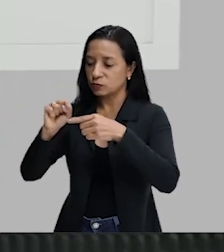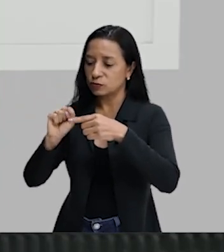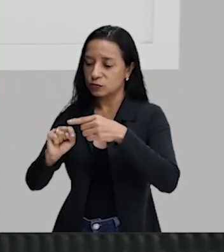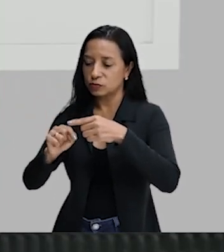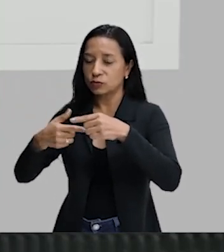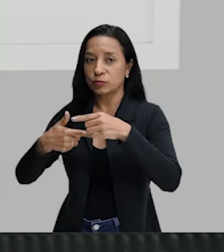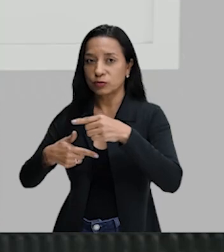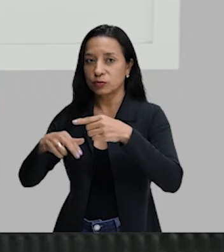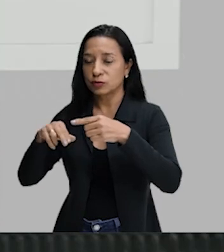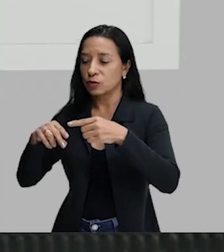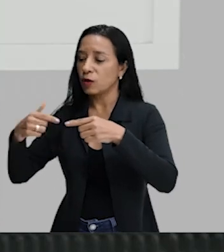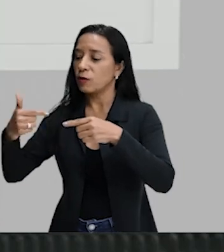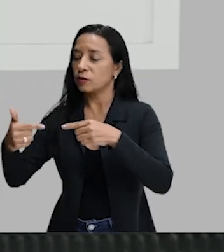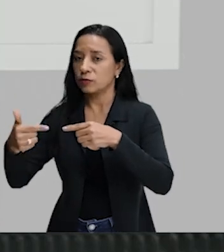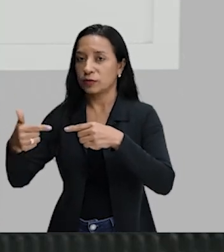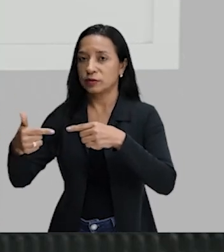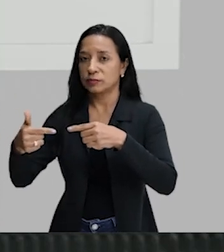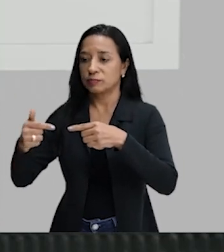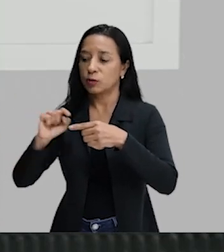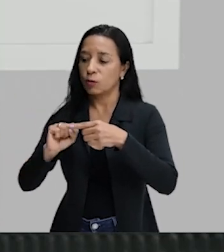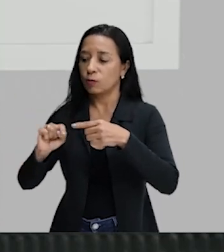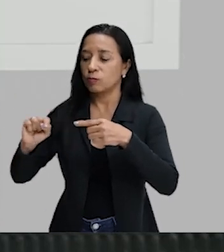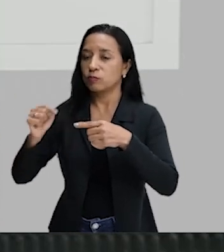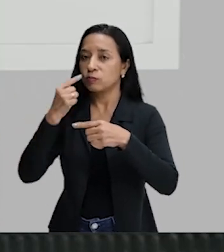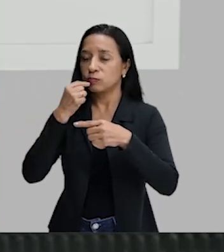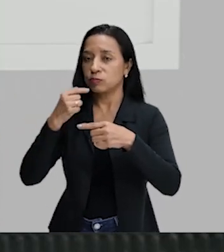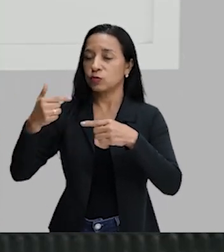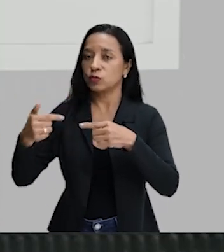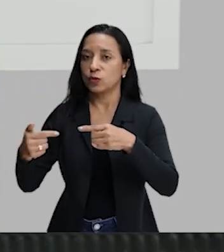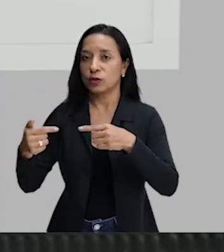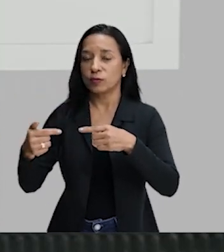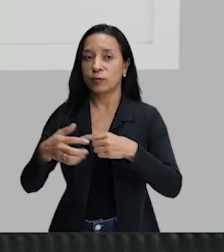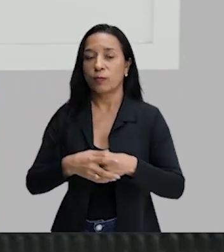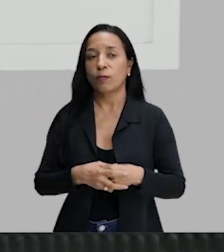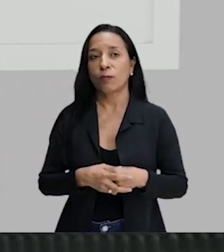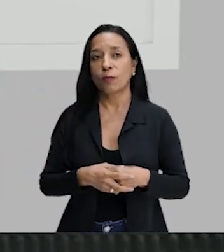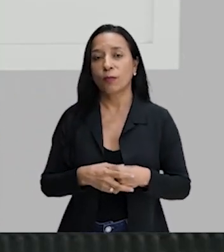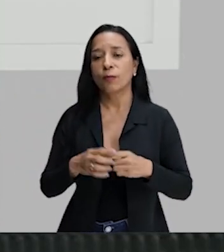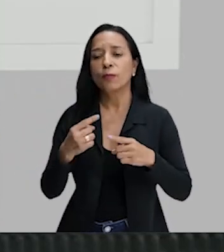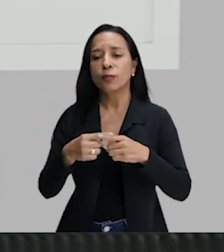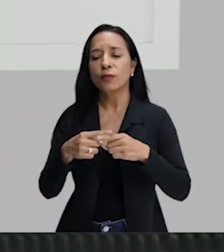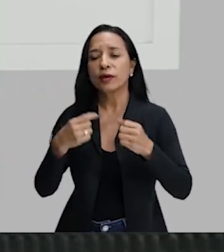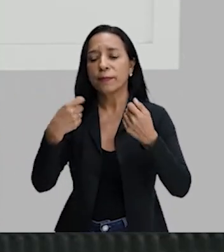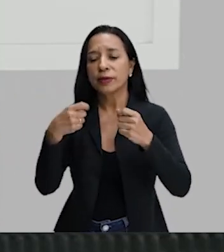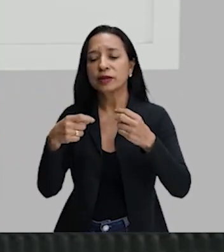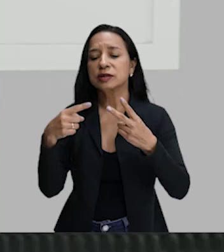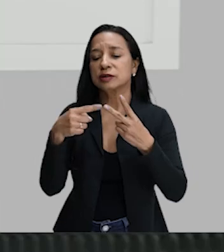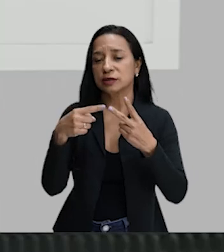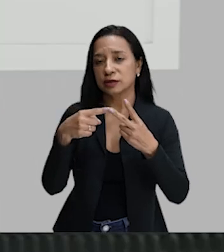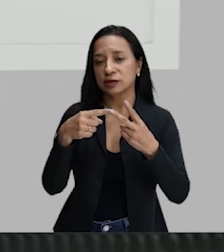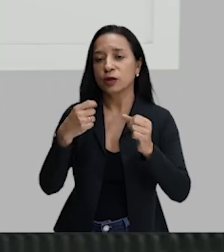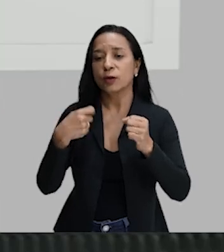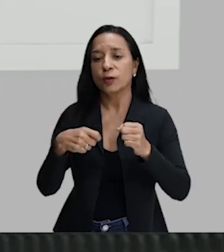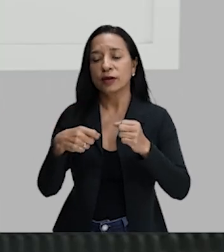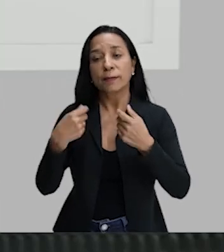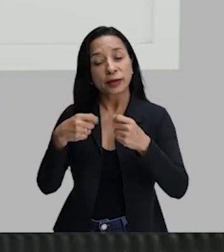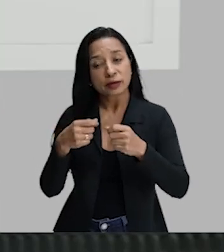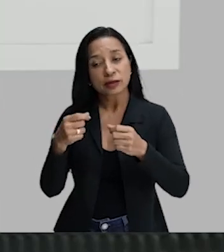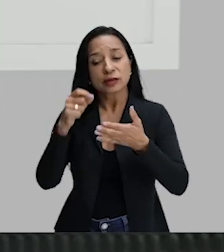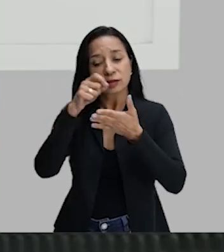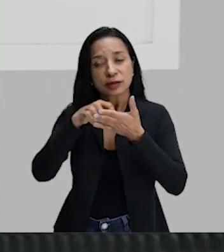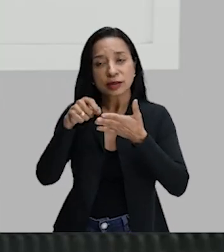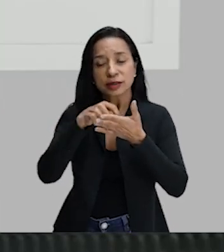eu preciso escrever, eu desejo escrever esse polinômio na forma de um produto, né?